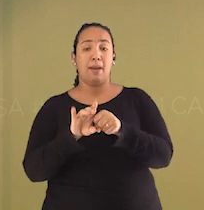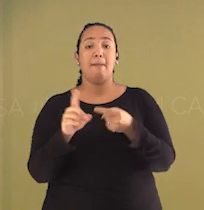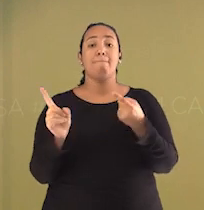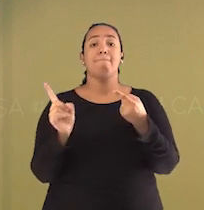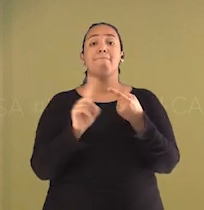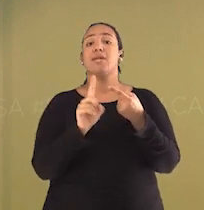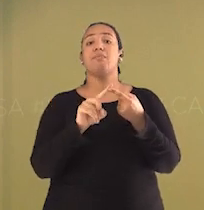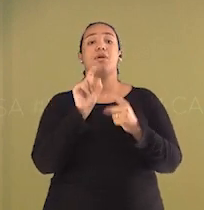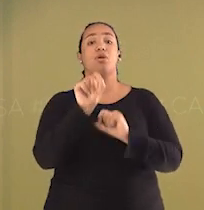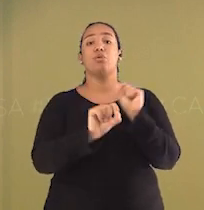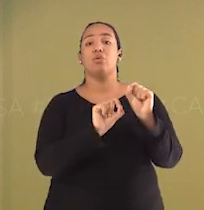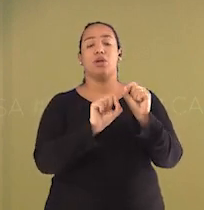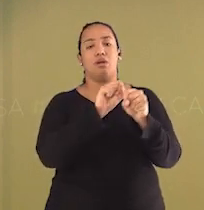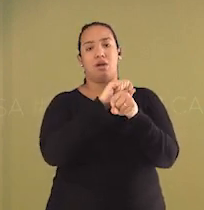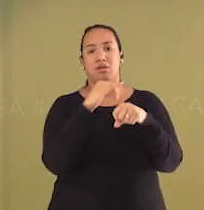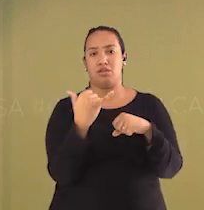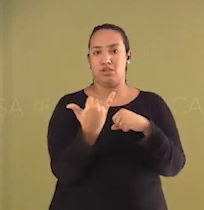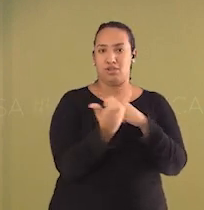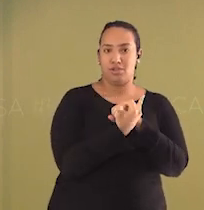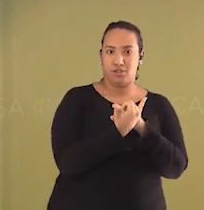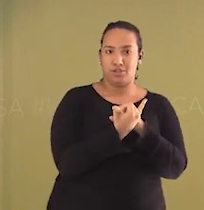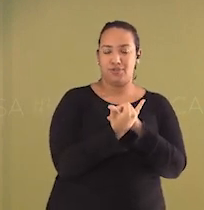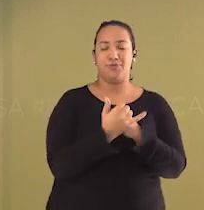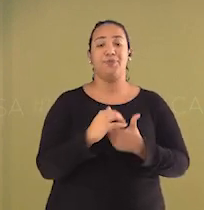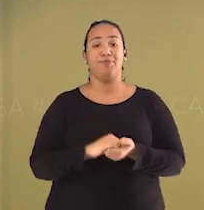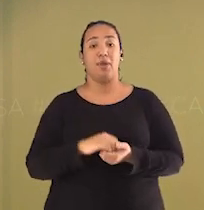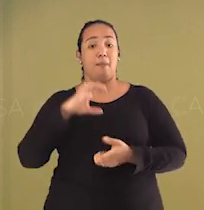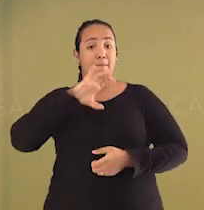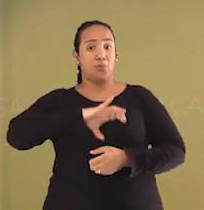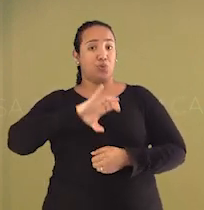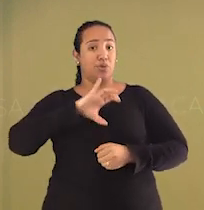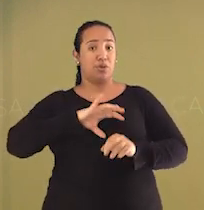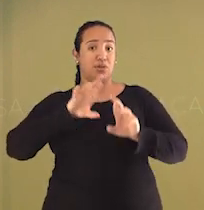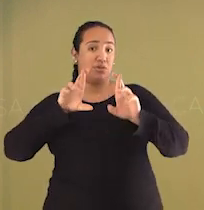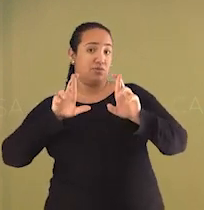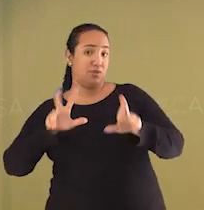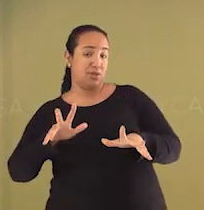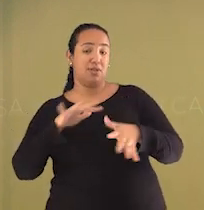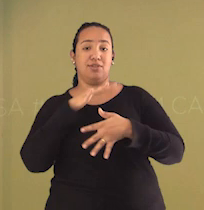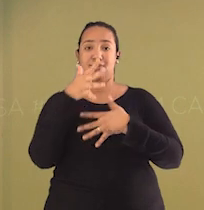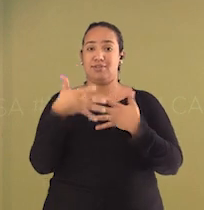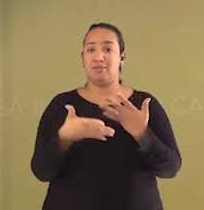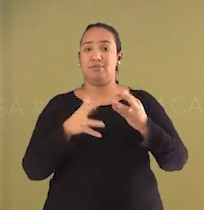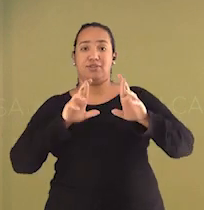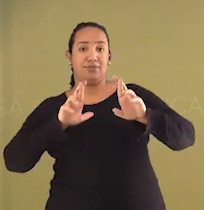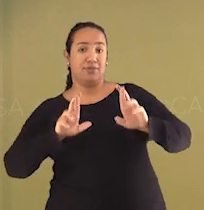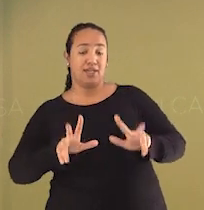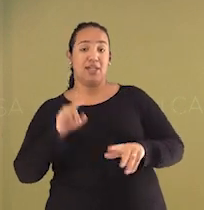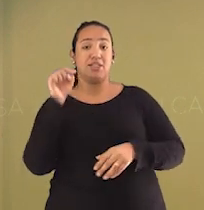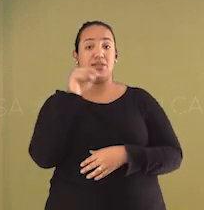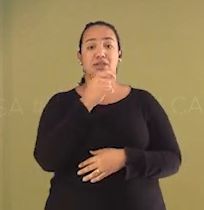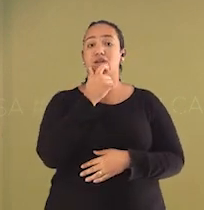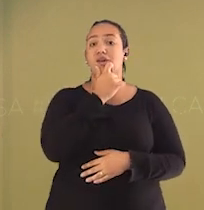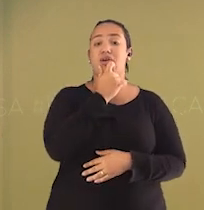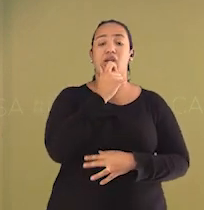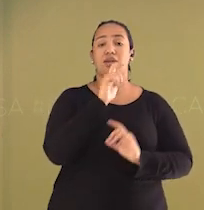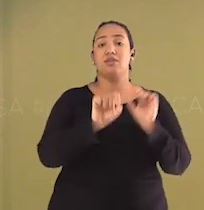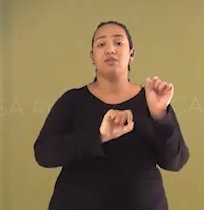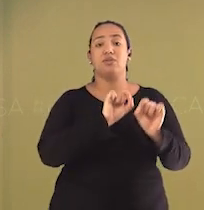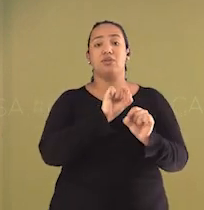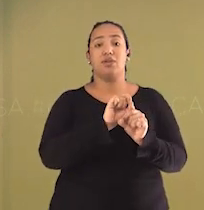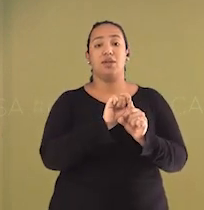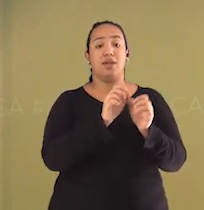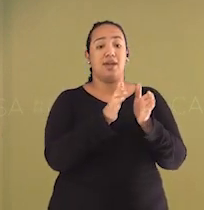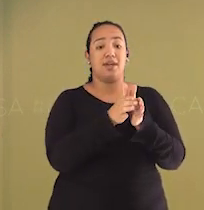português. Nós dizemos pescoço grande, eles dizem big neck,